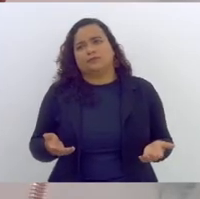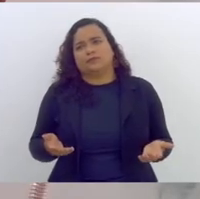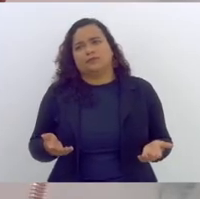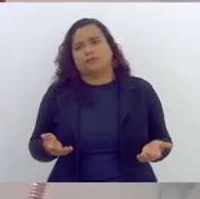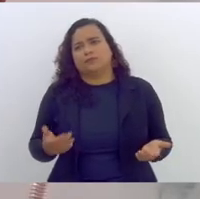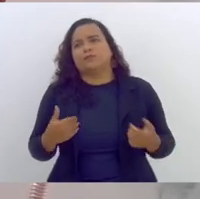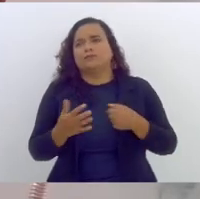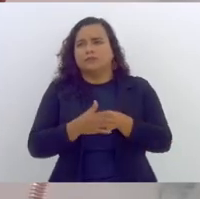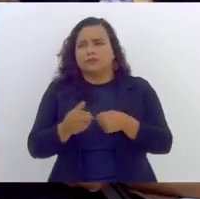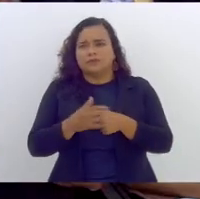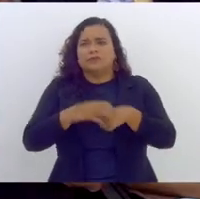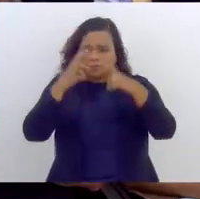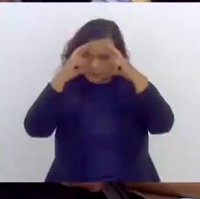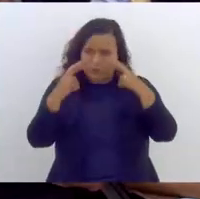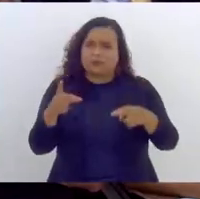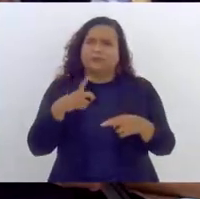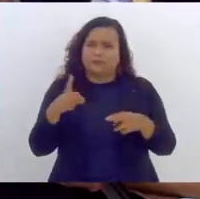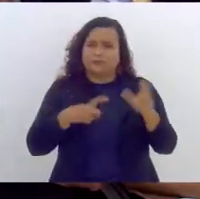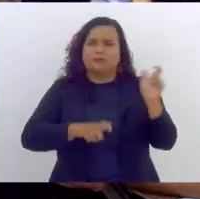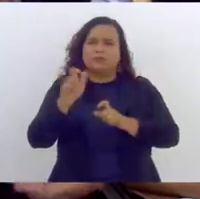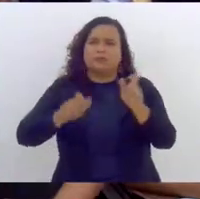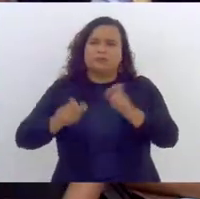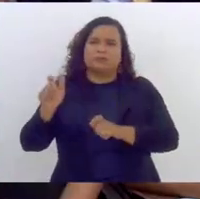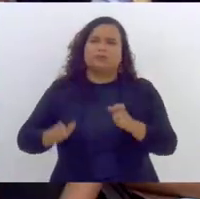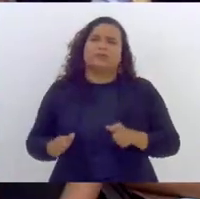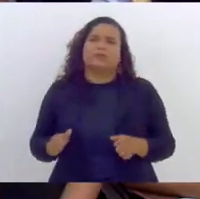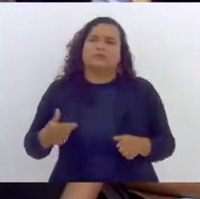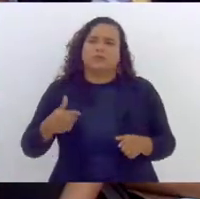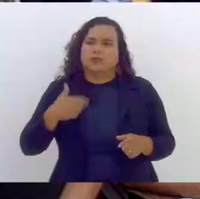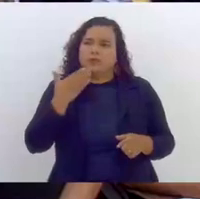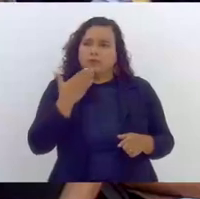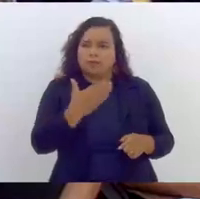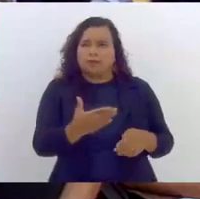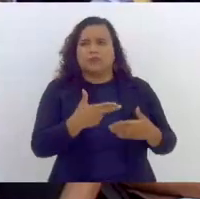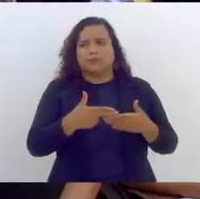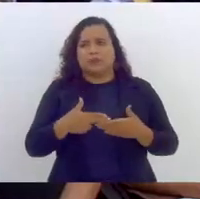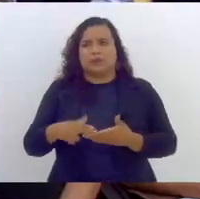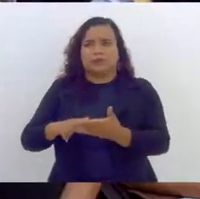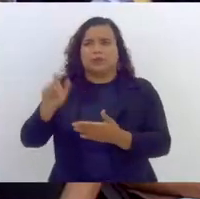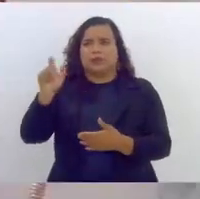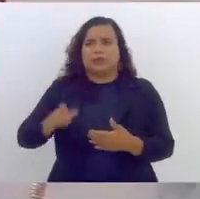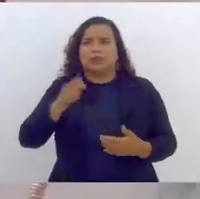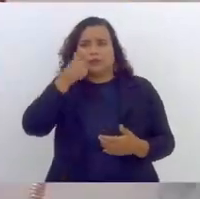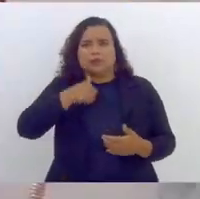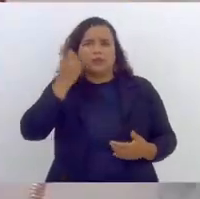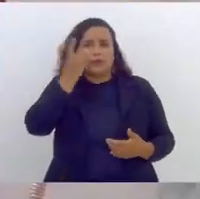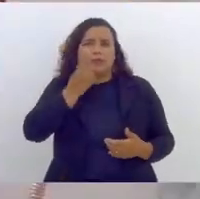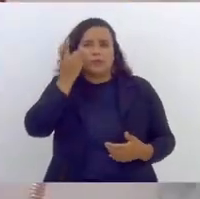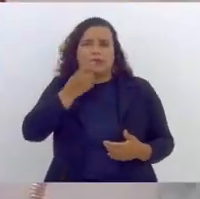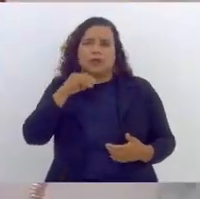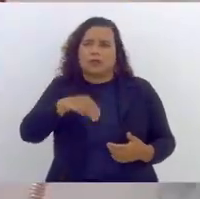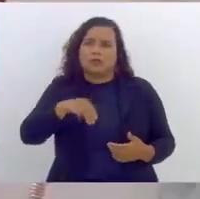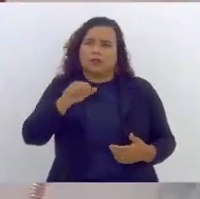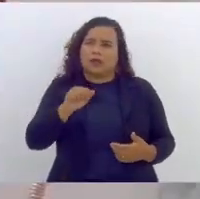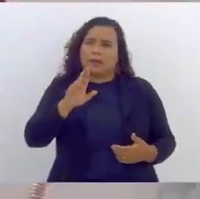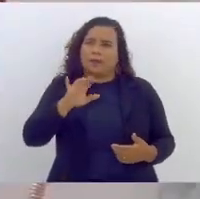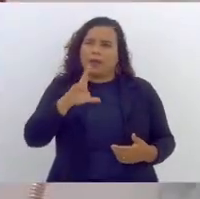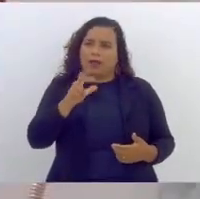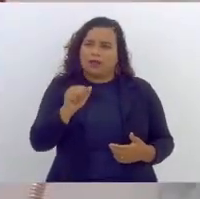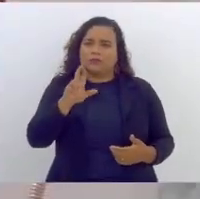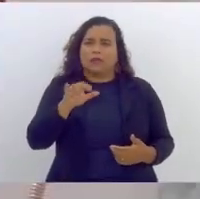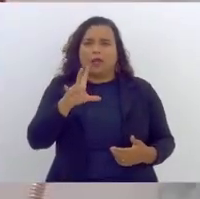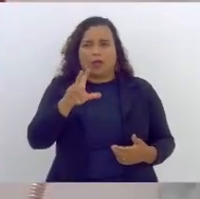com todo carinho faço o encaminhamento aqui feito pela deputada Marta Rocha fazendo uma sugestão